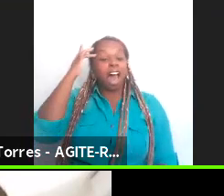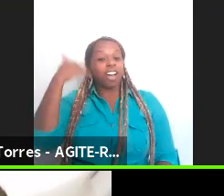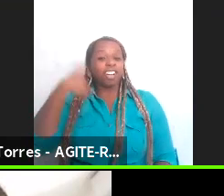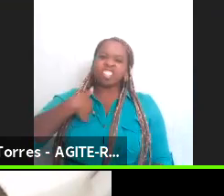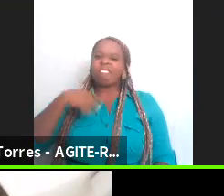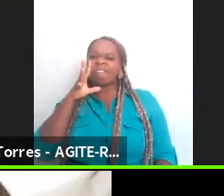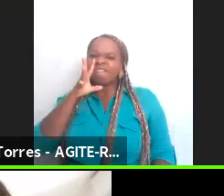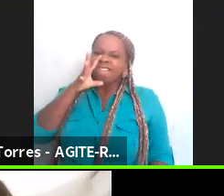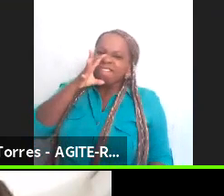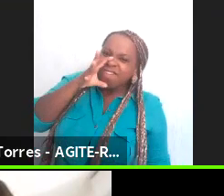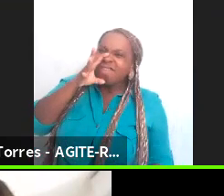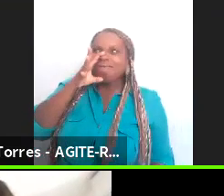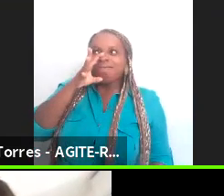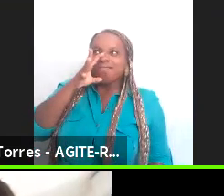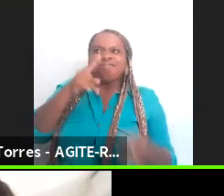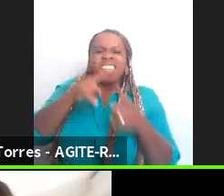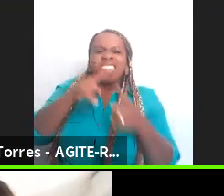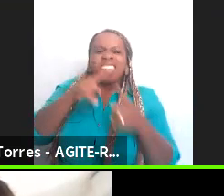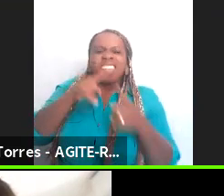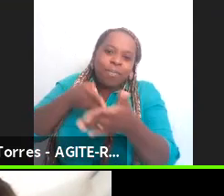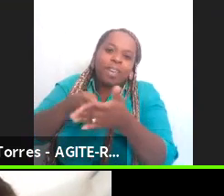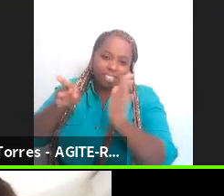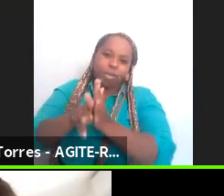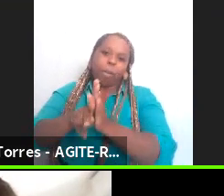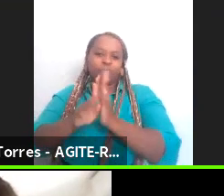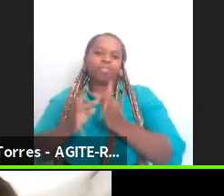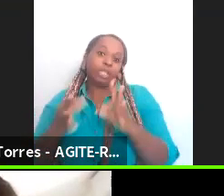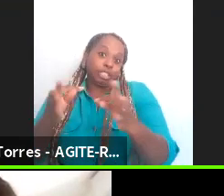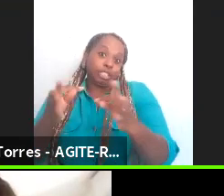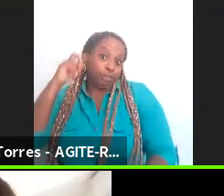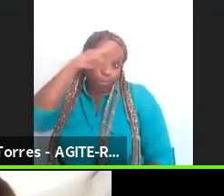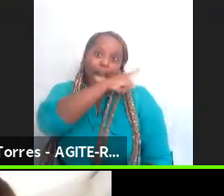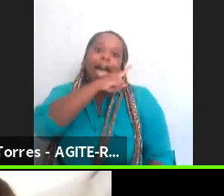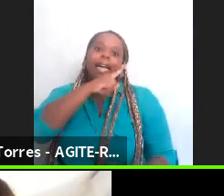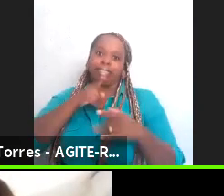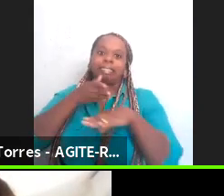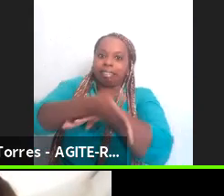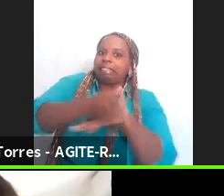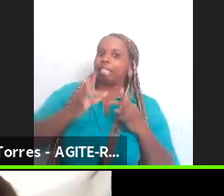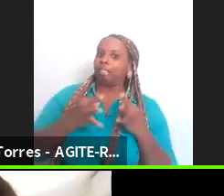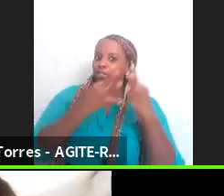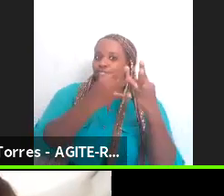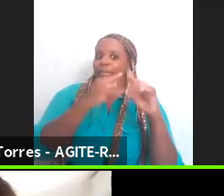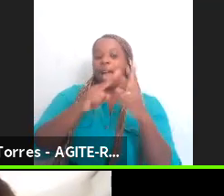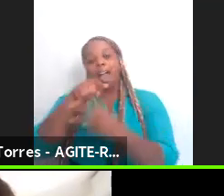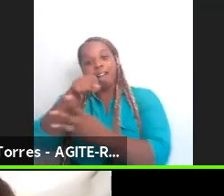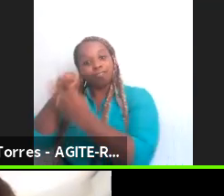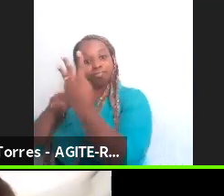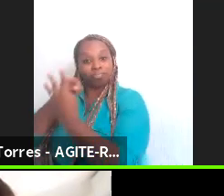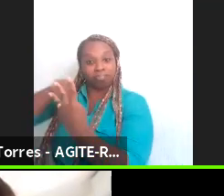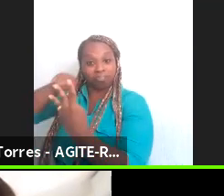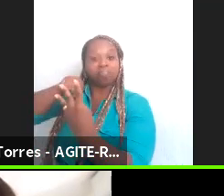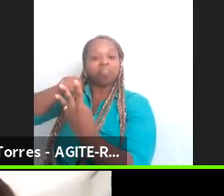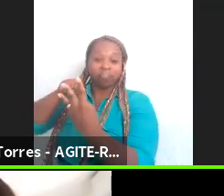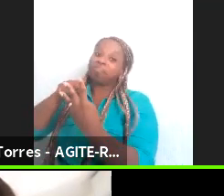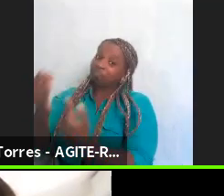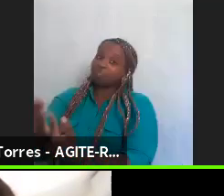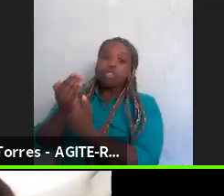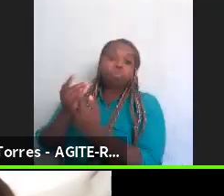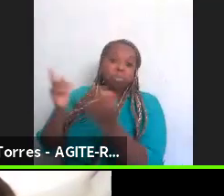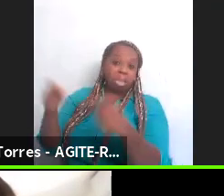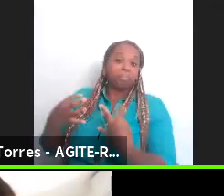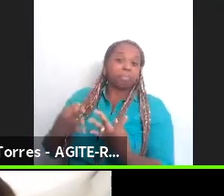por uma questão de limitação mesmo. Tenho mais dificuldade do que elas três, mas as três se beneficiam muito